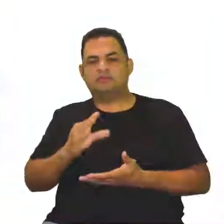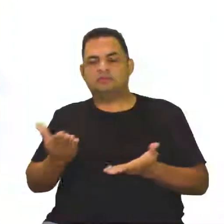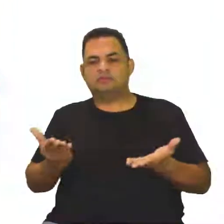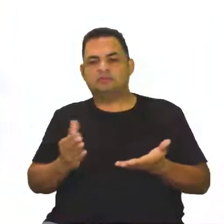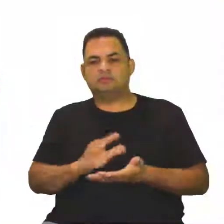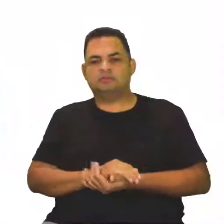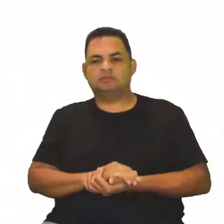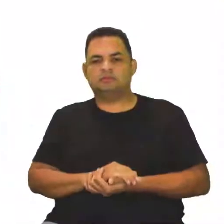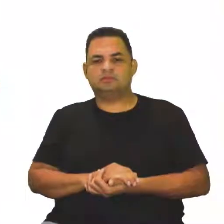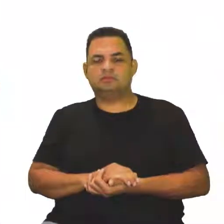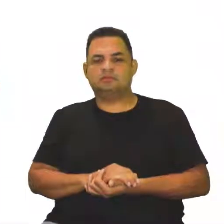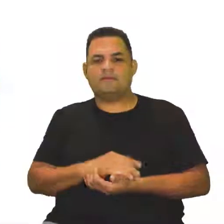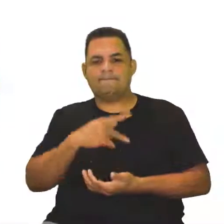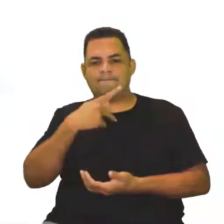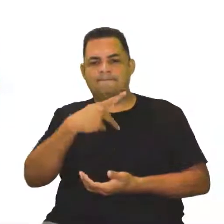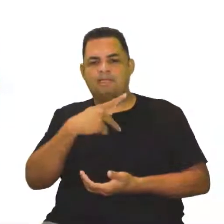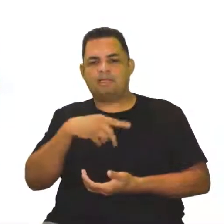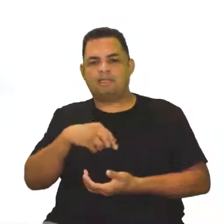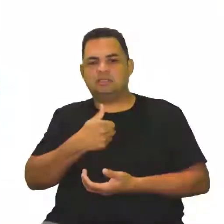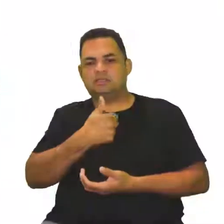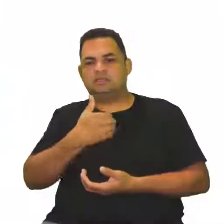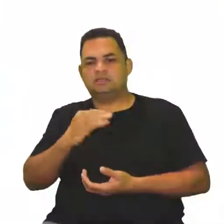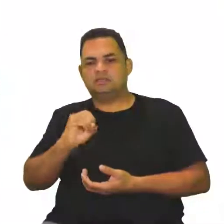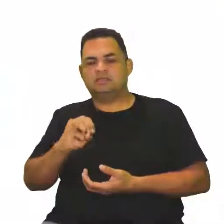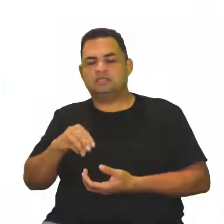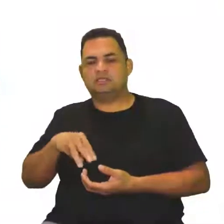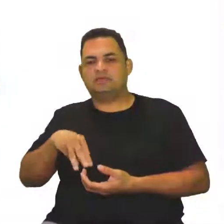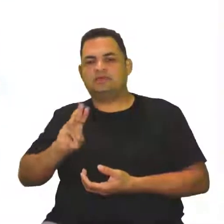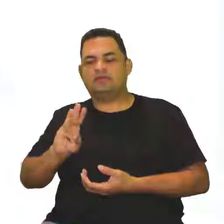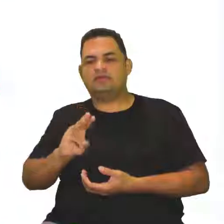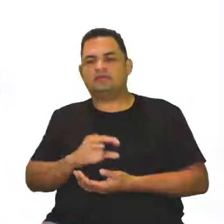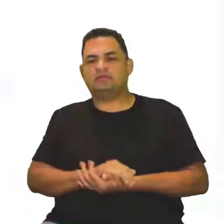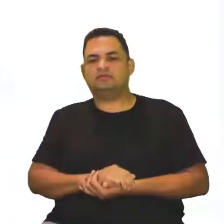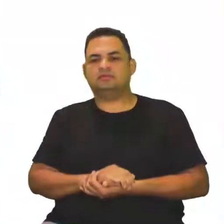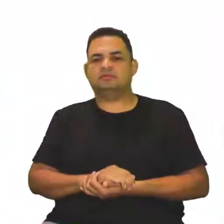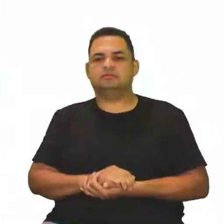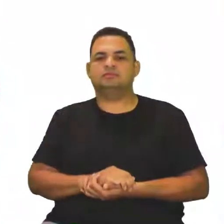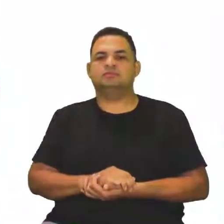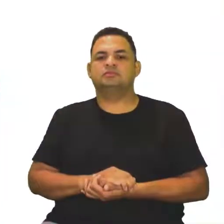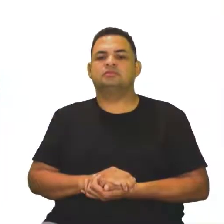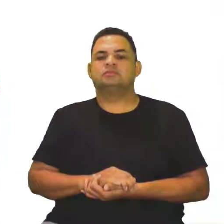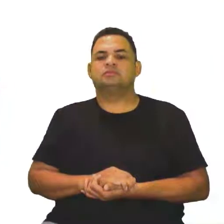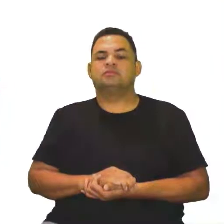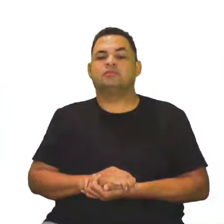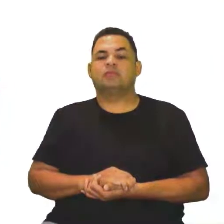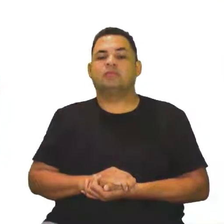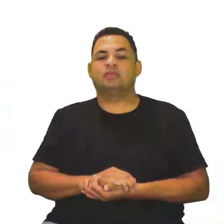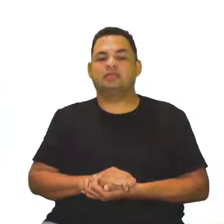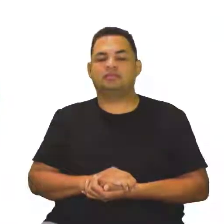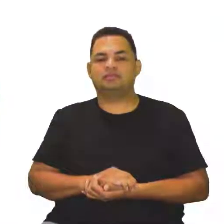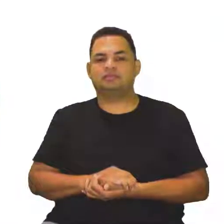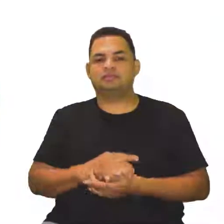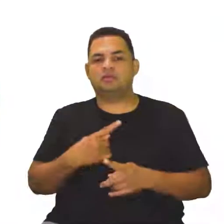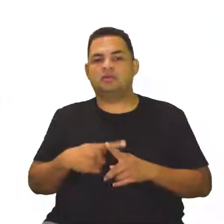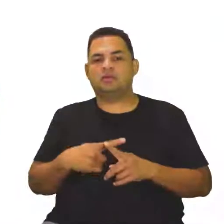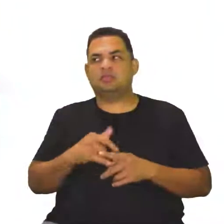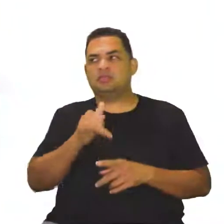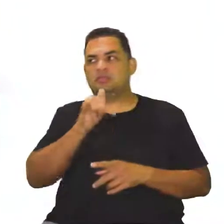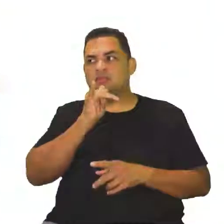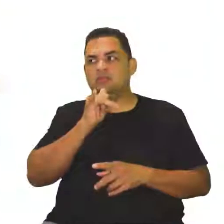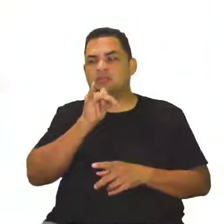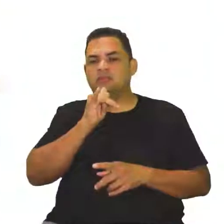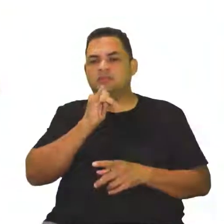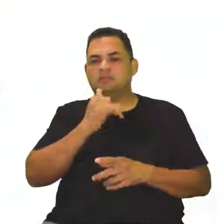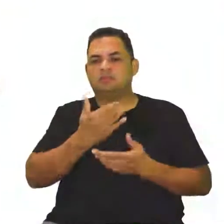seria uma potência de 100 watts. Entendido isso? E aqui, pessoal, porque está esse exemplo da lâmpada incandescente,